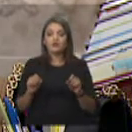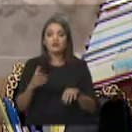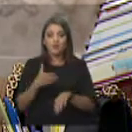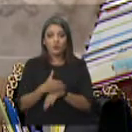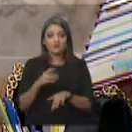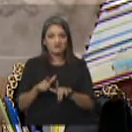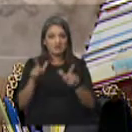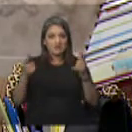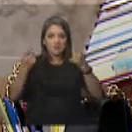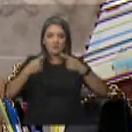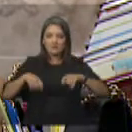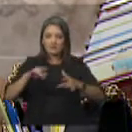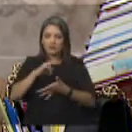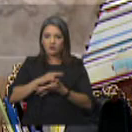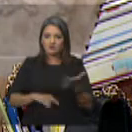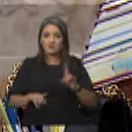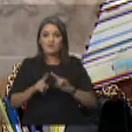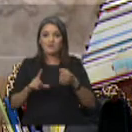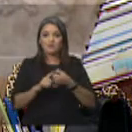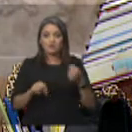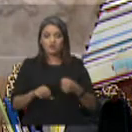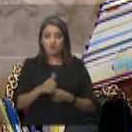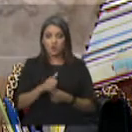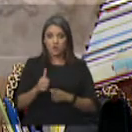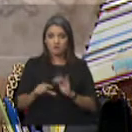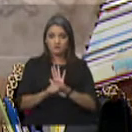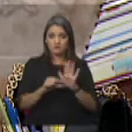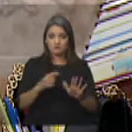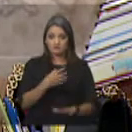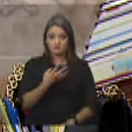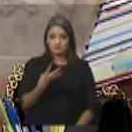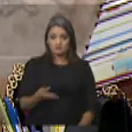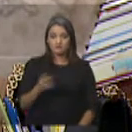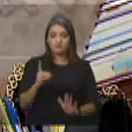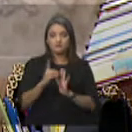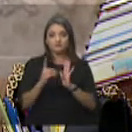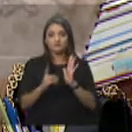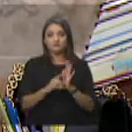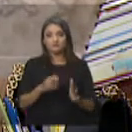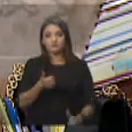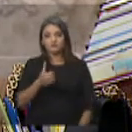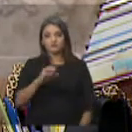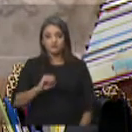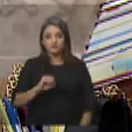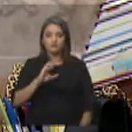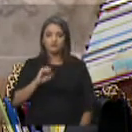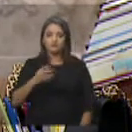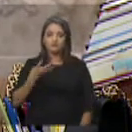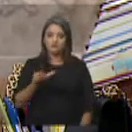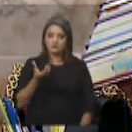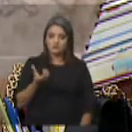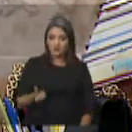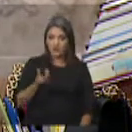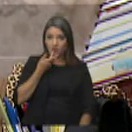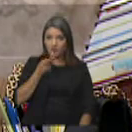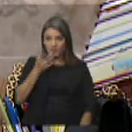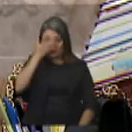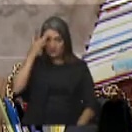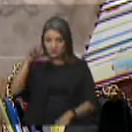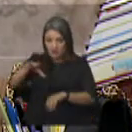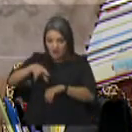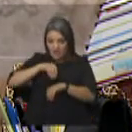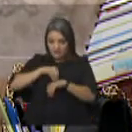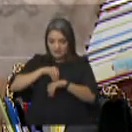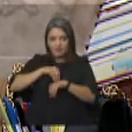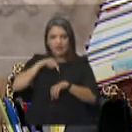dispensa autorização, o artigo 11, parágrafo 4º do Decreto 10.046, prevê que os recebedores dos dados